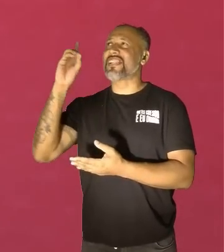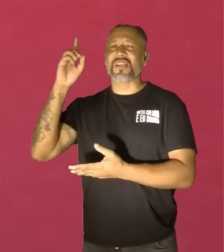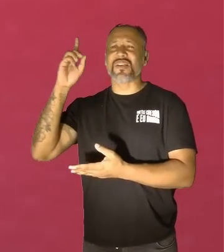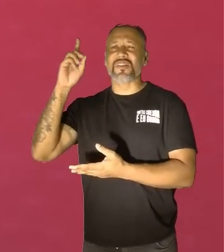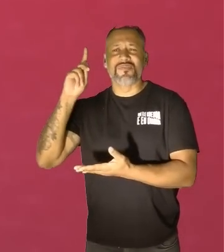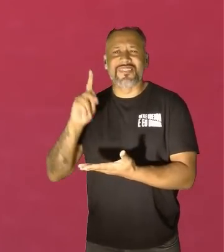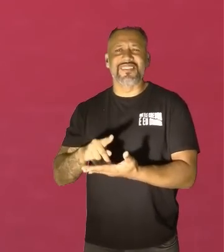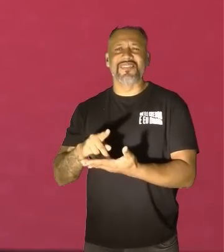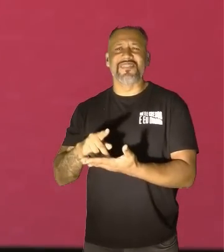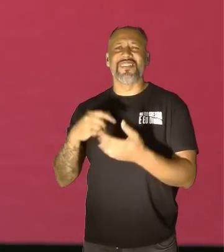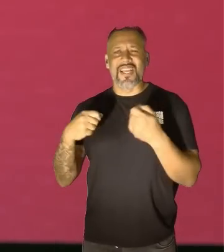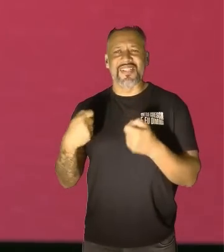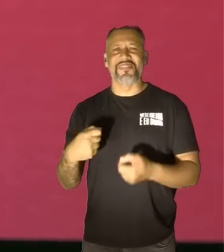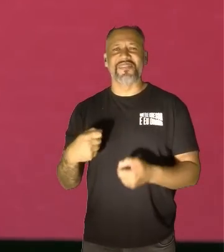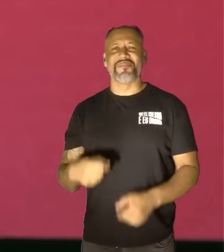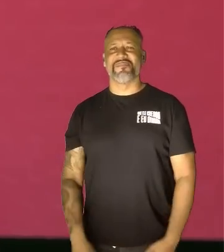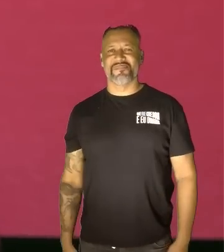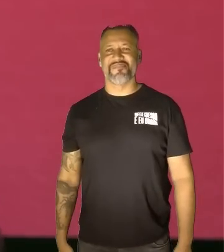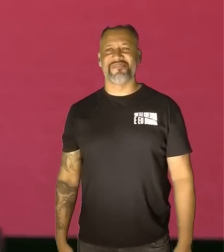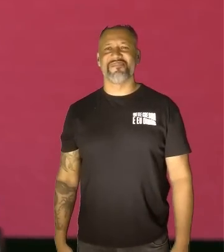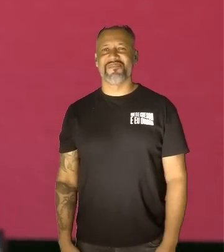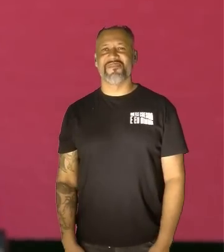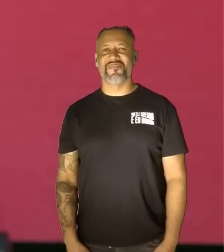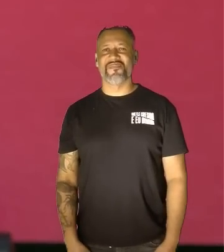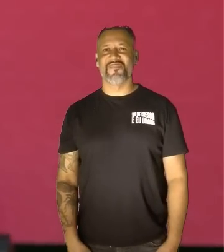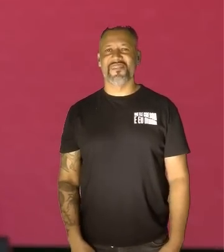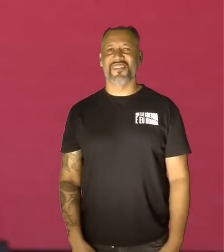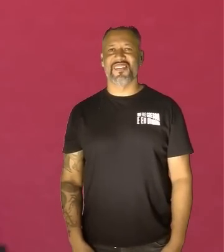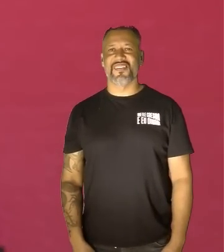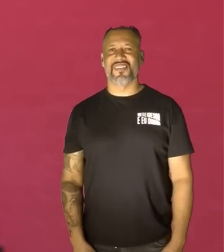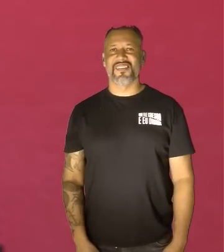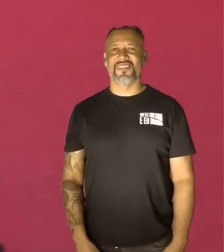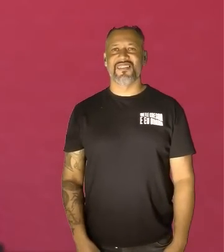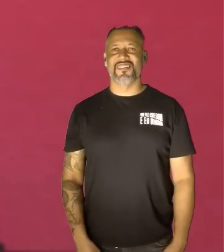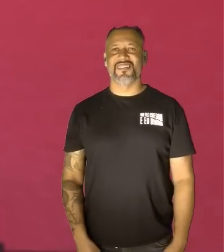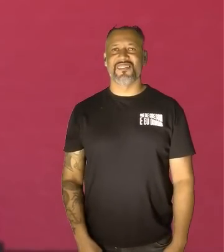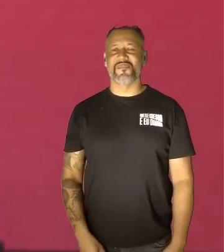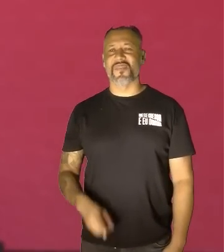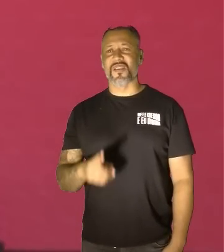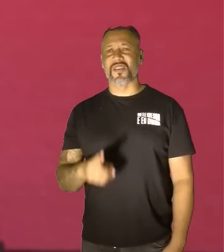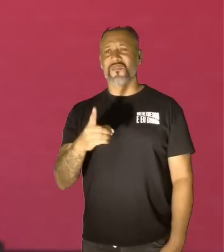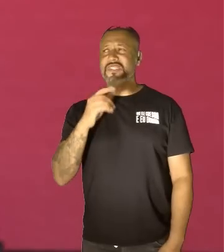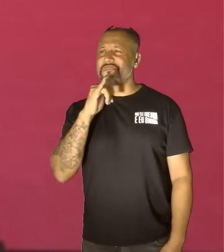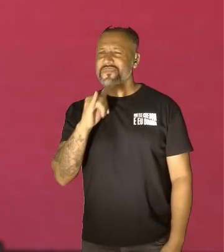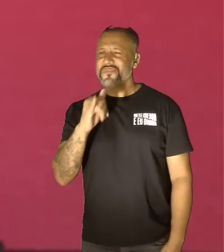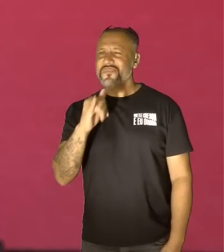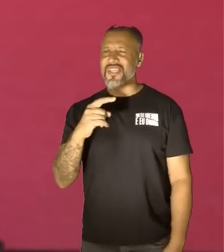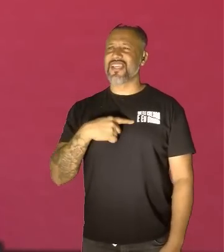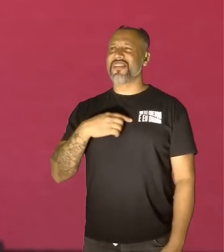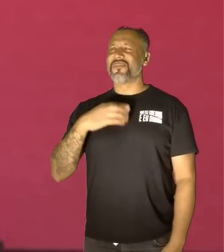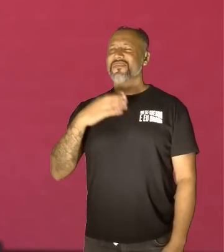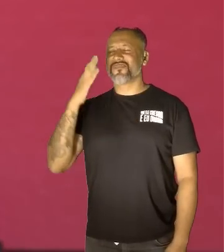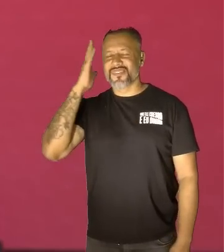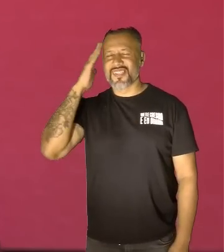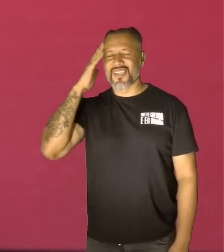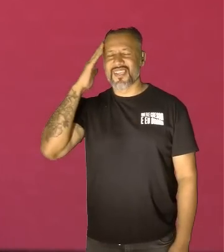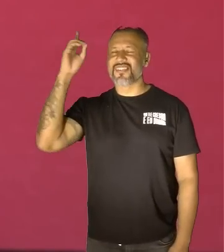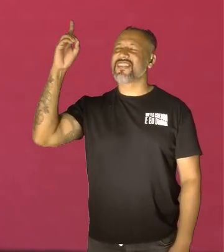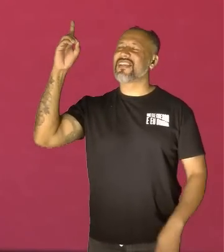ir para o monte, não, mas alguém que vai dizer, eu sei o Deus que eu